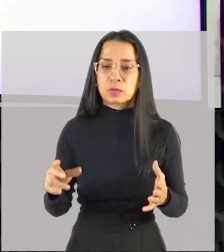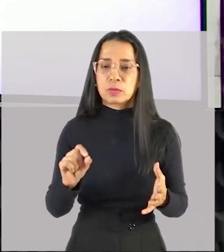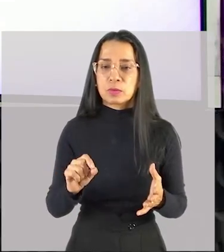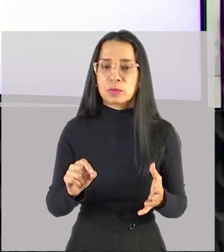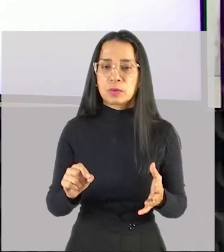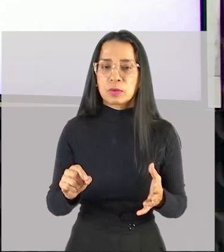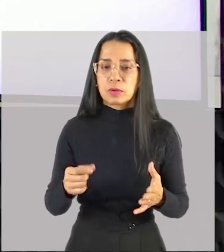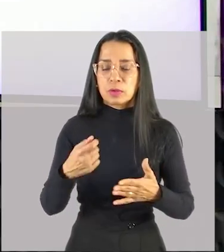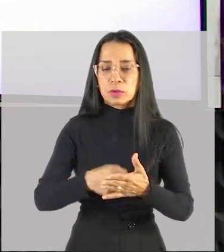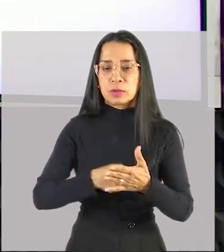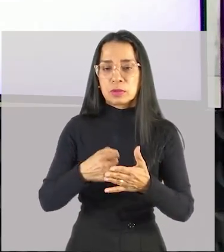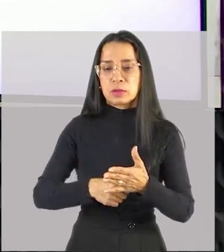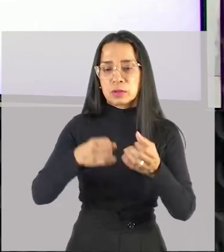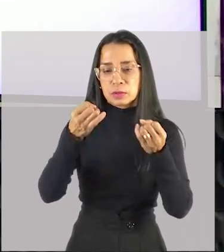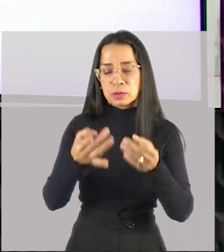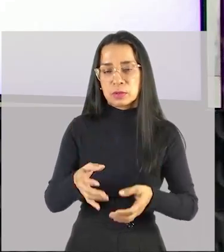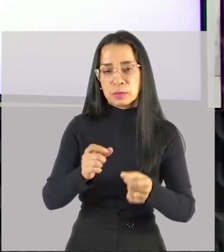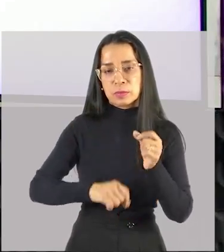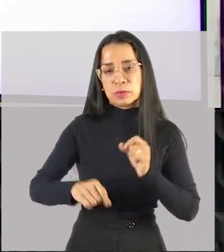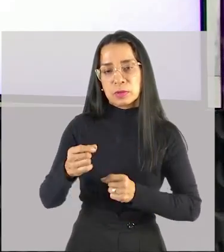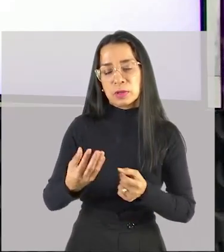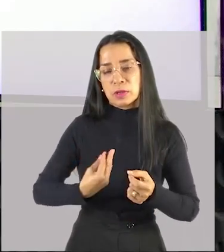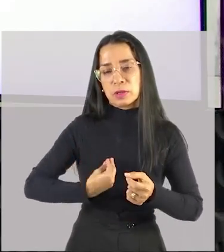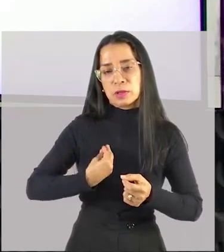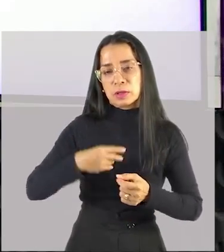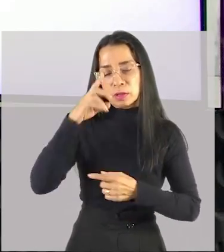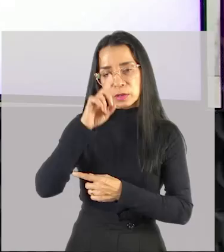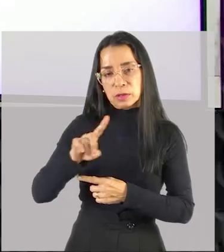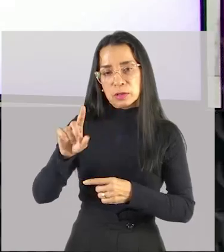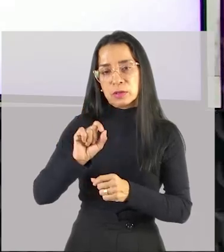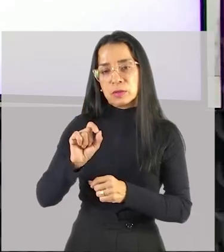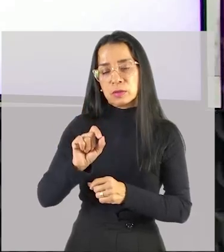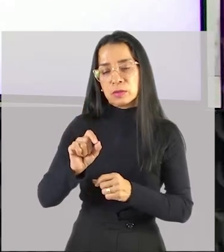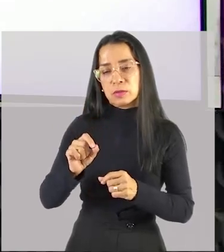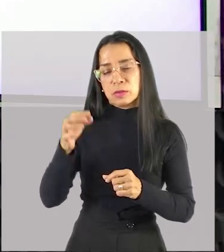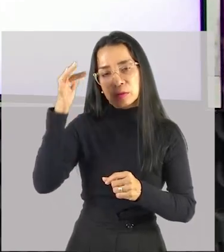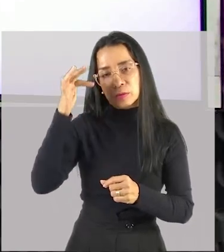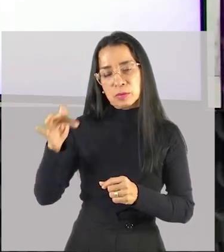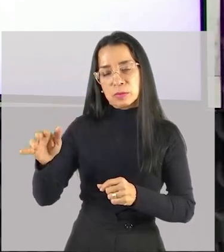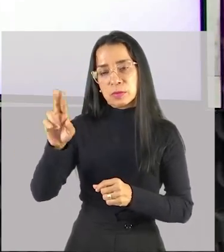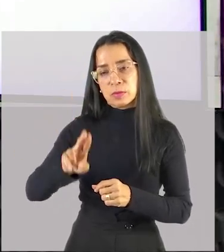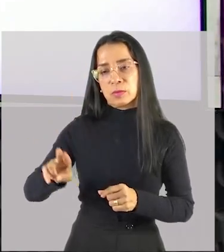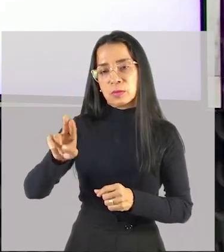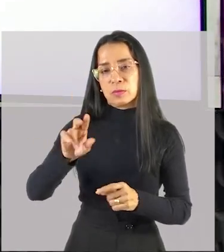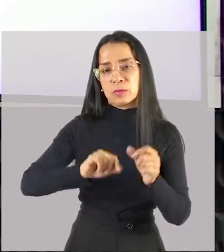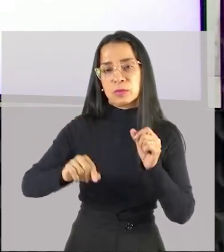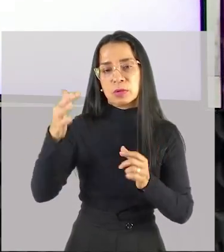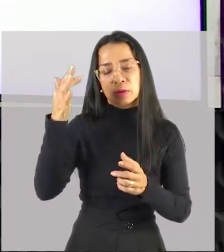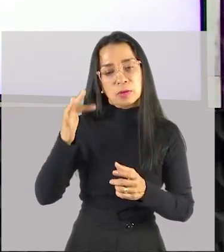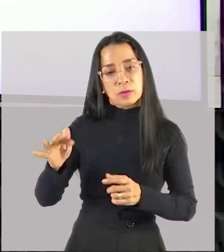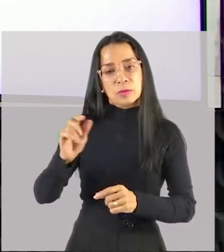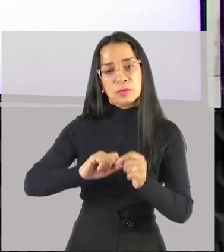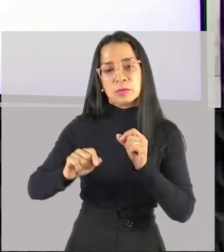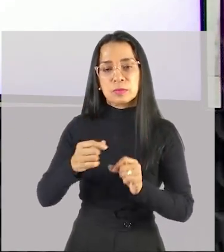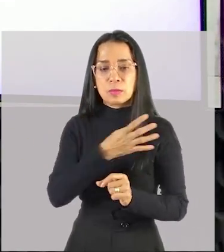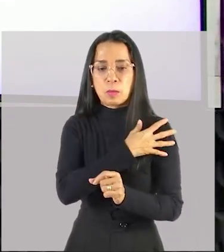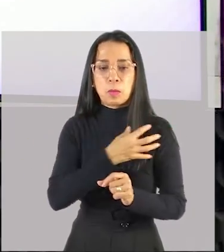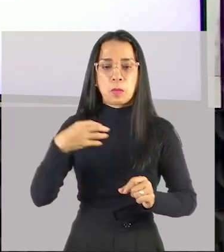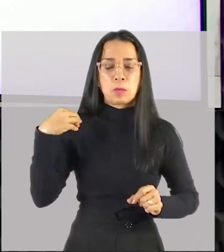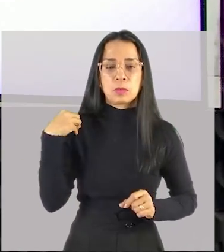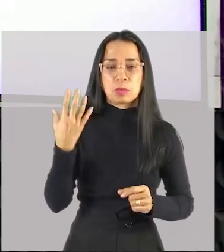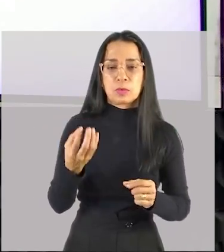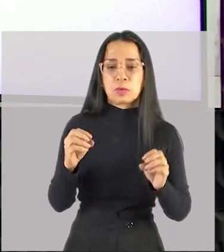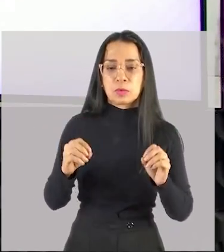justificar a existência de Deus através da filosofia e para ela ele está usando, né, a filosofia do